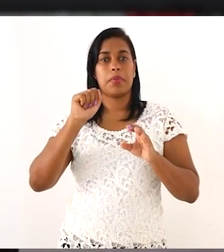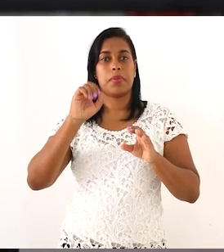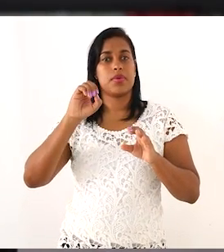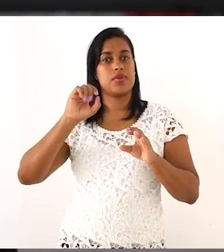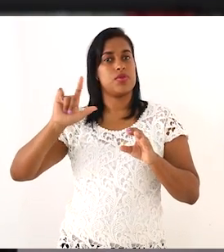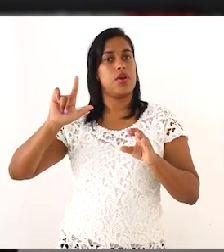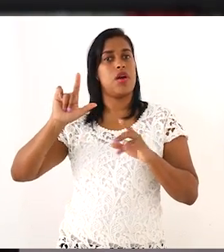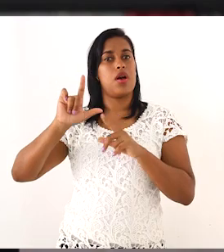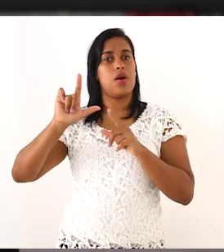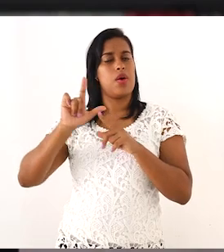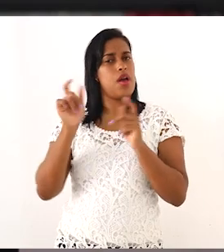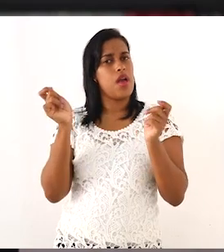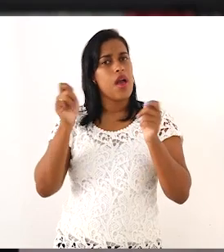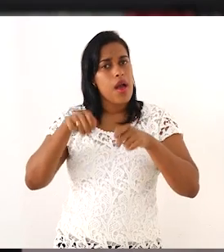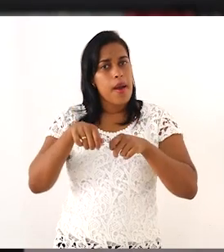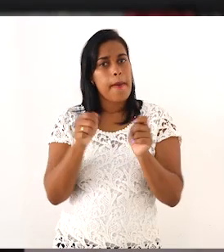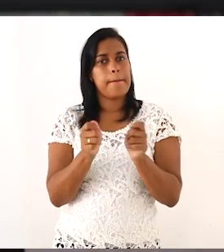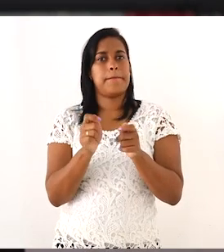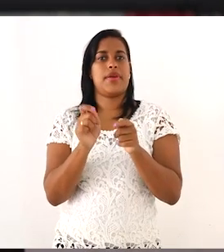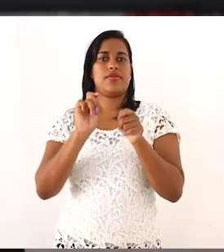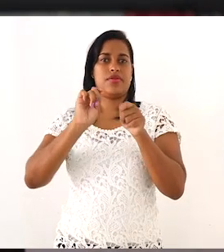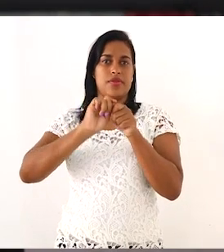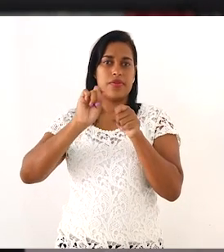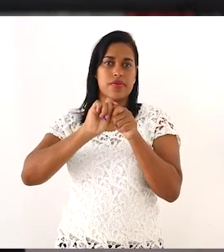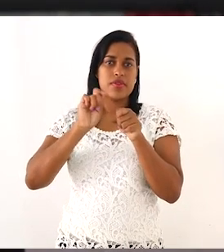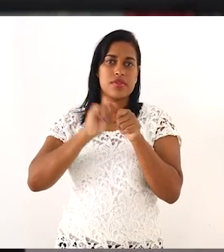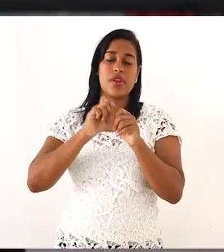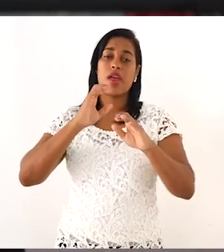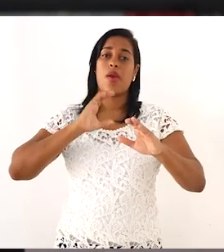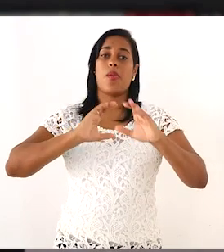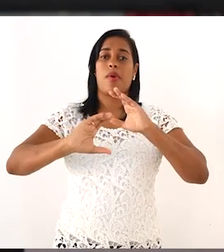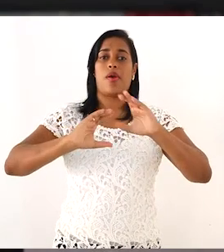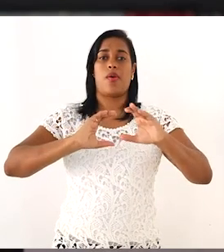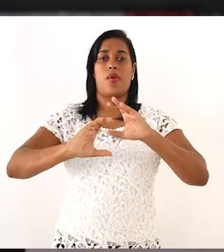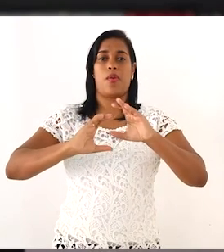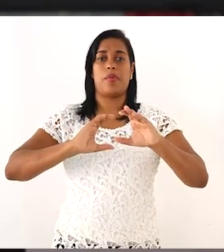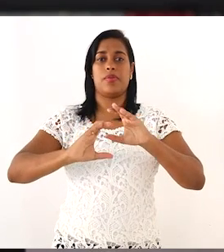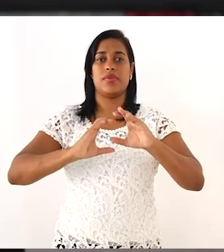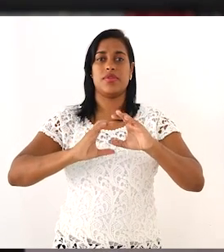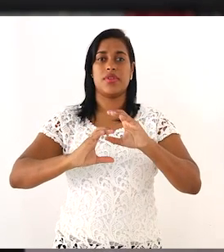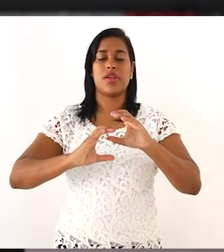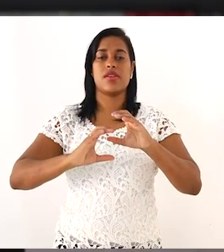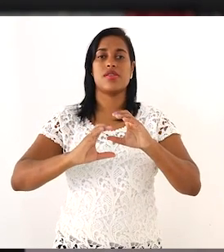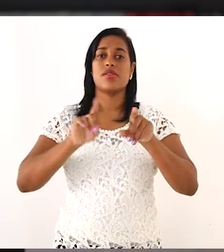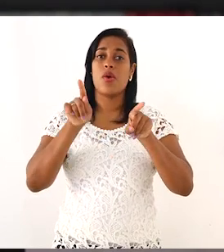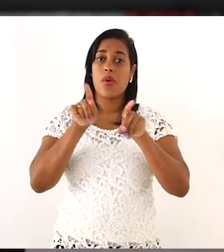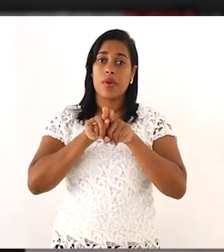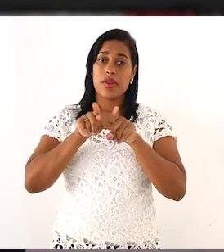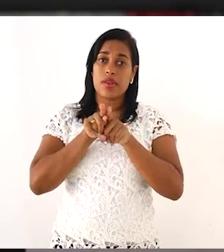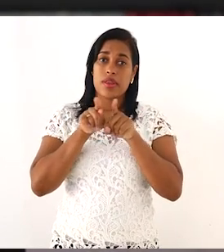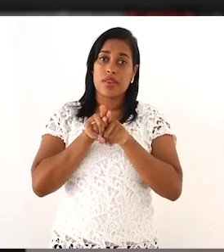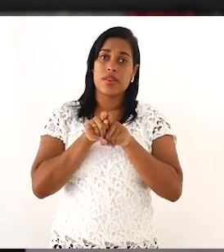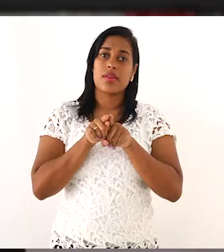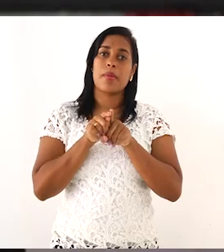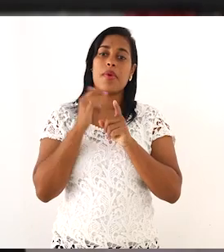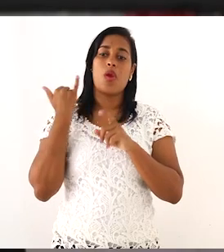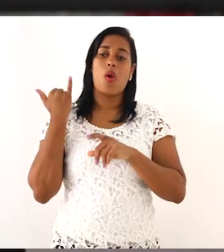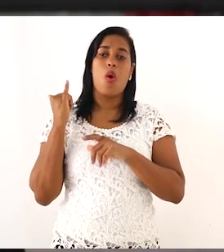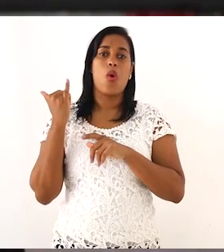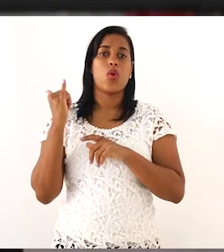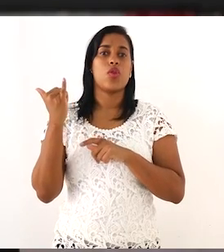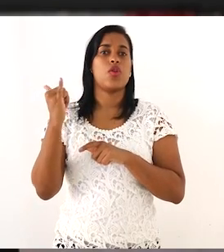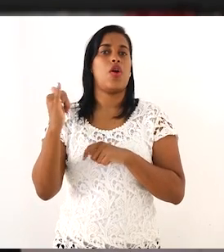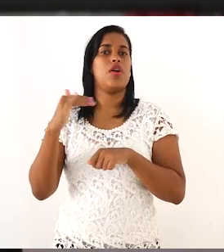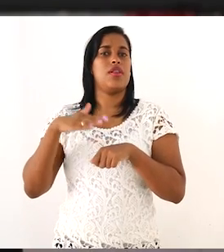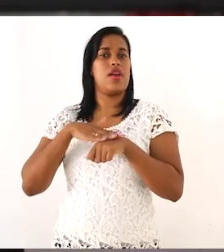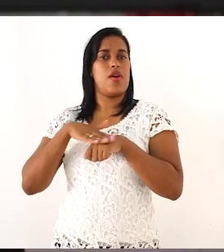George Clooney é capaz de construir é uma comunicação que chega até mesmo a controlar a